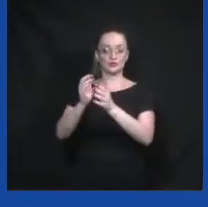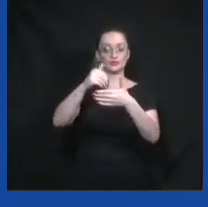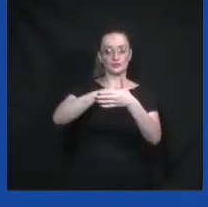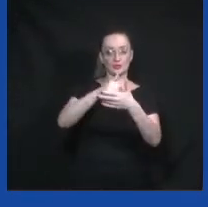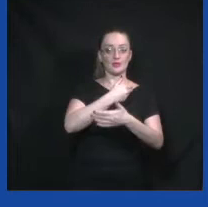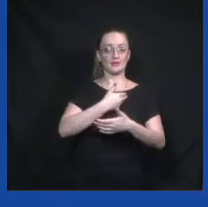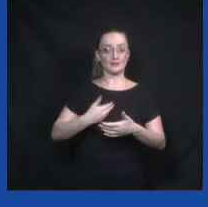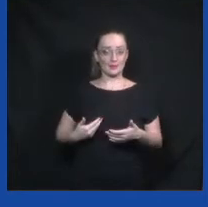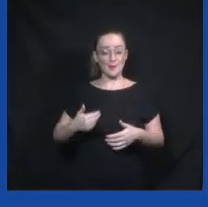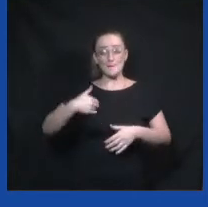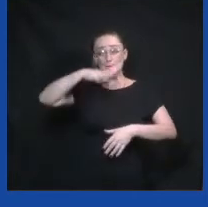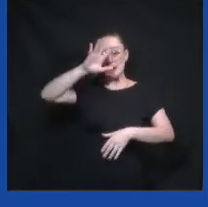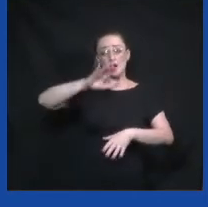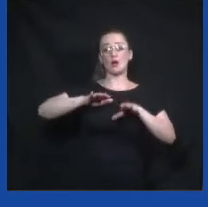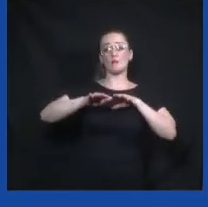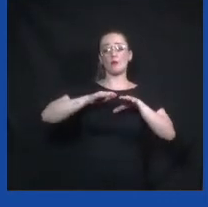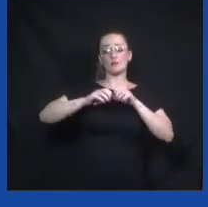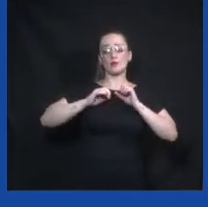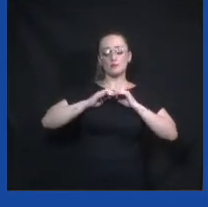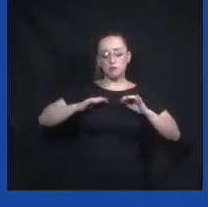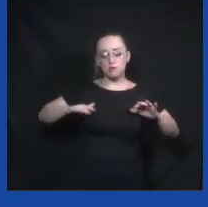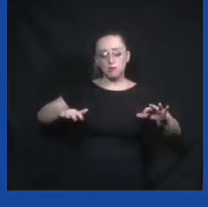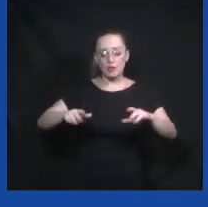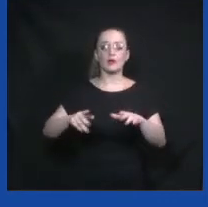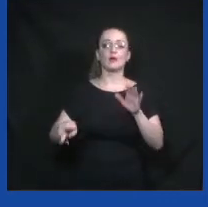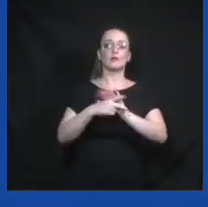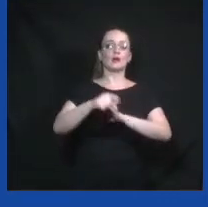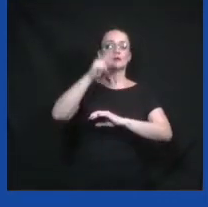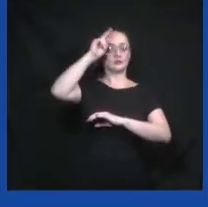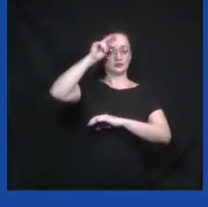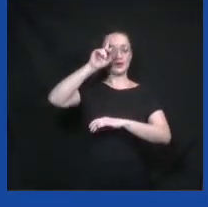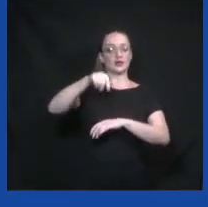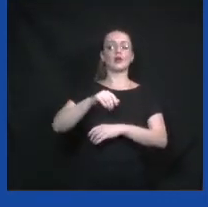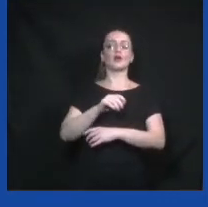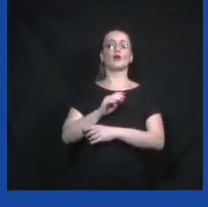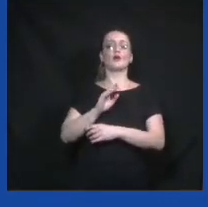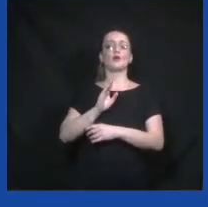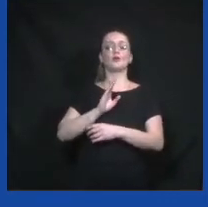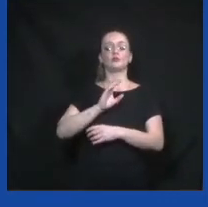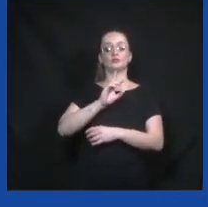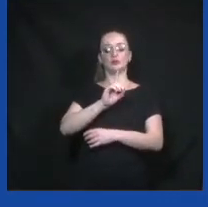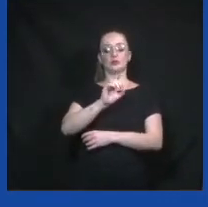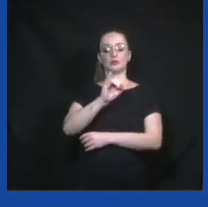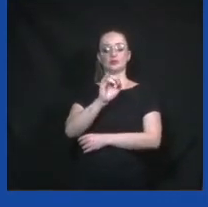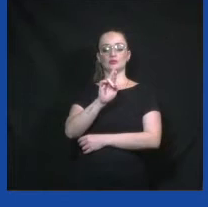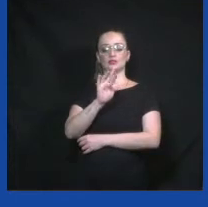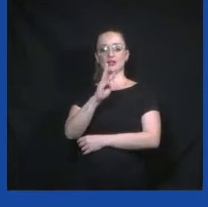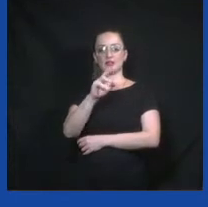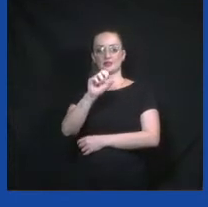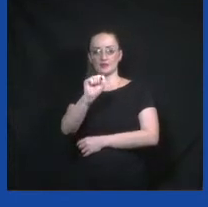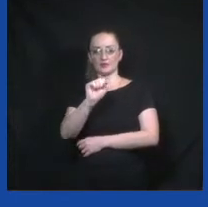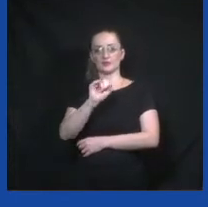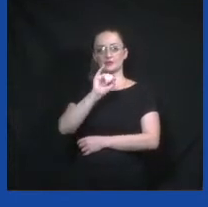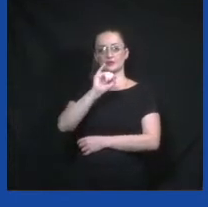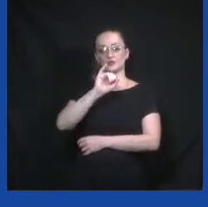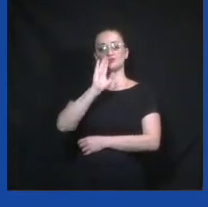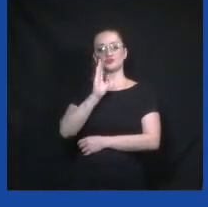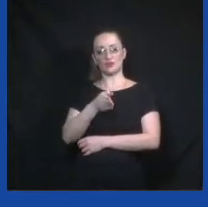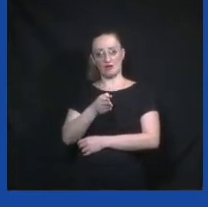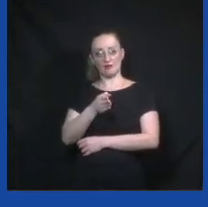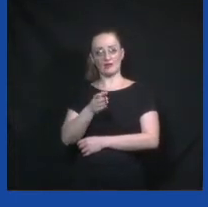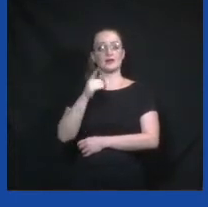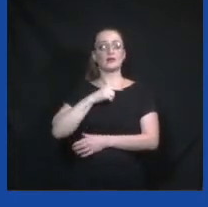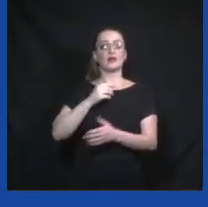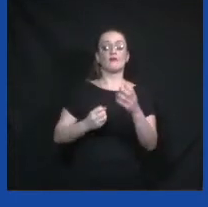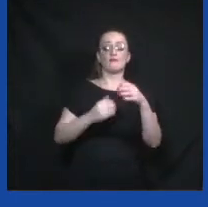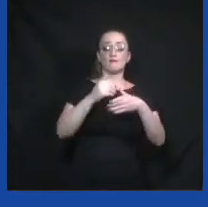ao maior movimento de massas da história, que é o Diretas Já, a volta de um civil ao poder em 85, novas eleições para governador em